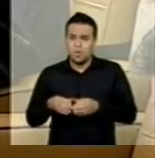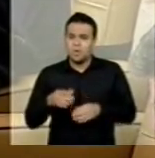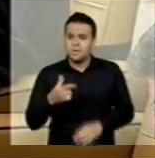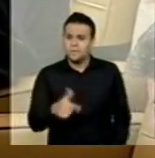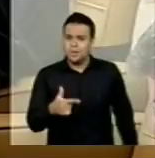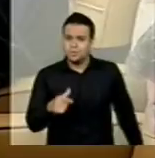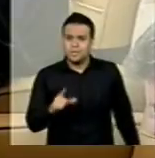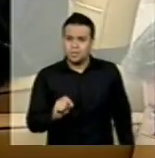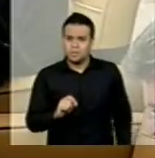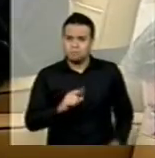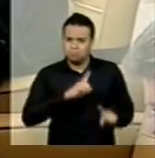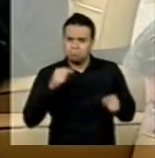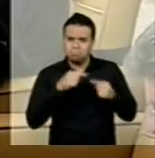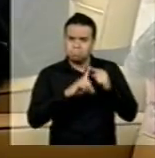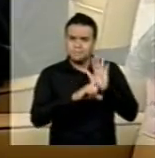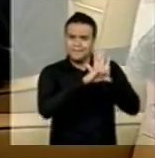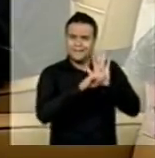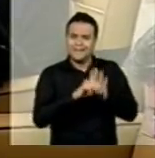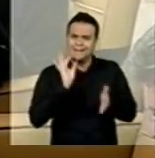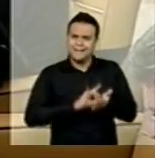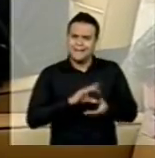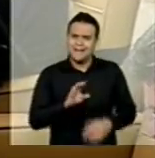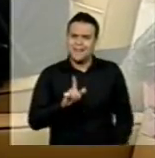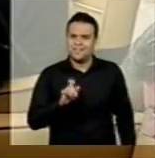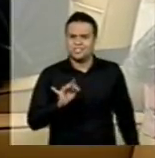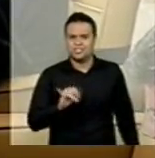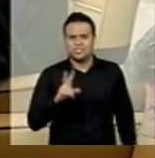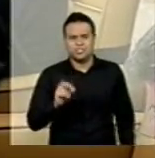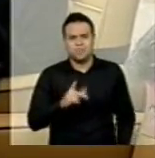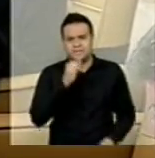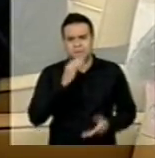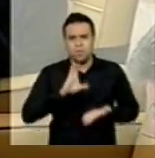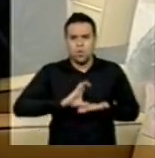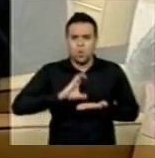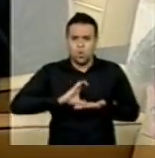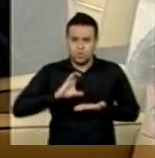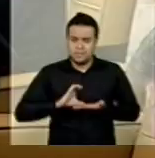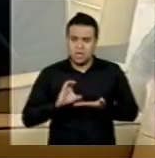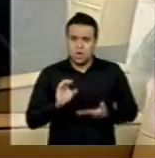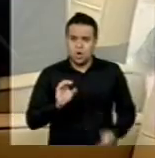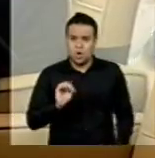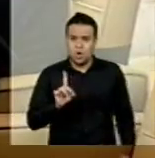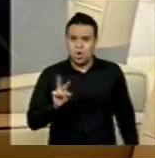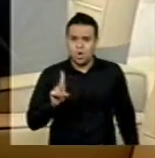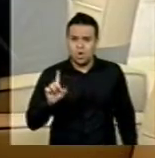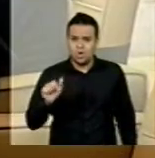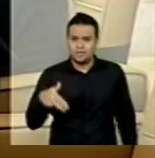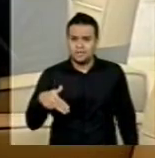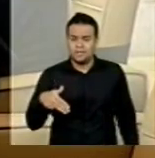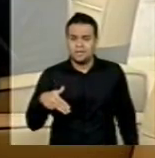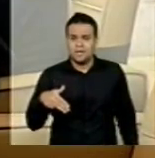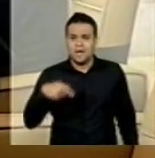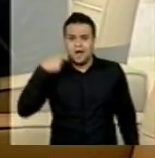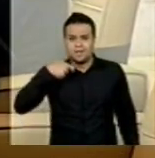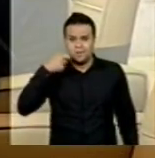legitimação universal que tem, por exemplo, o Conselho Federal da Ordem dos Advogados do Brasil, apenas para